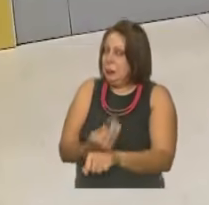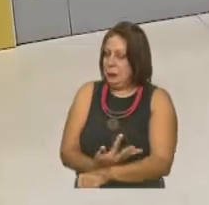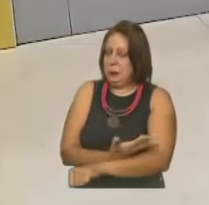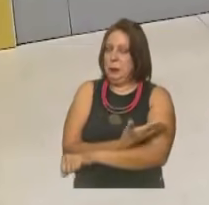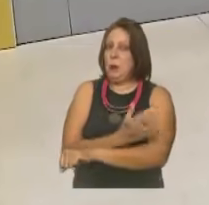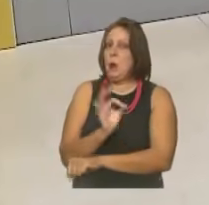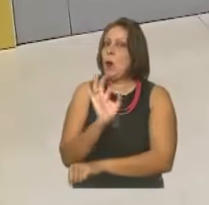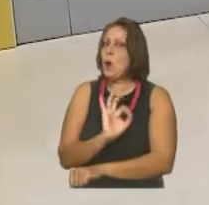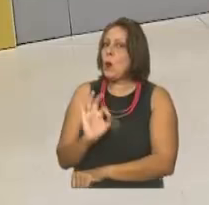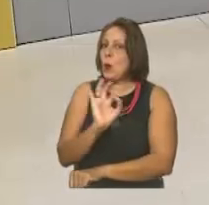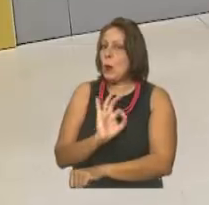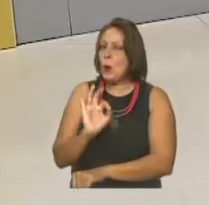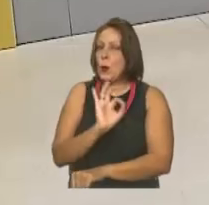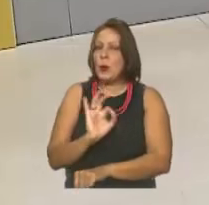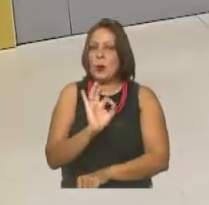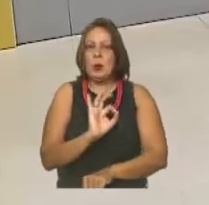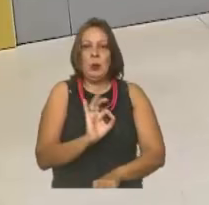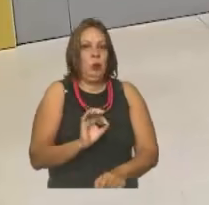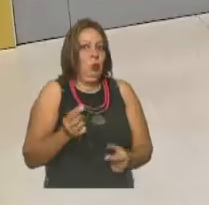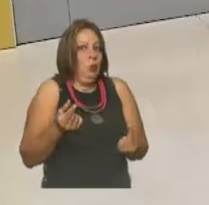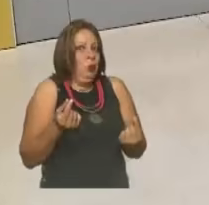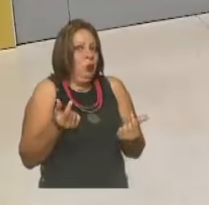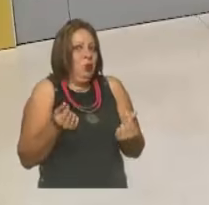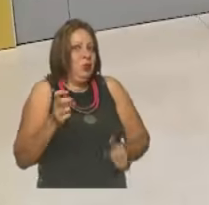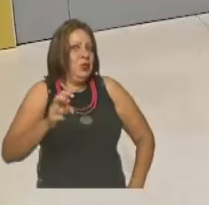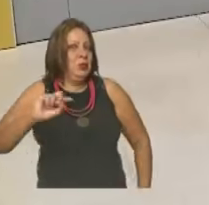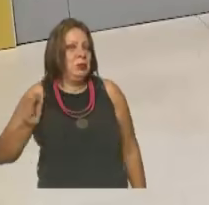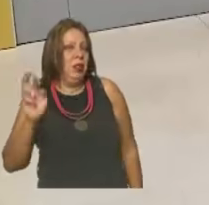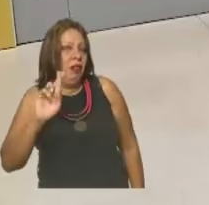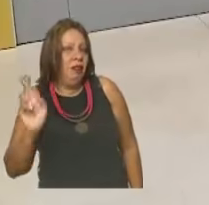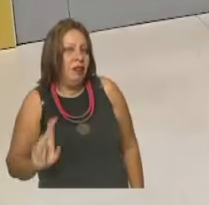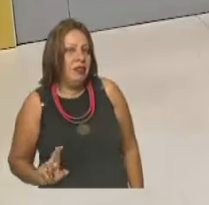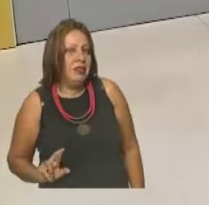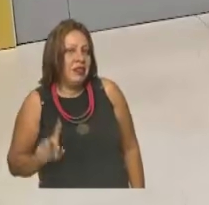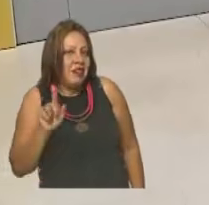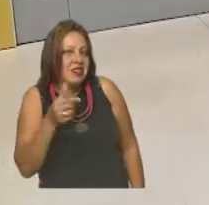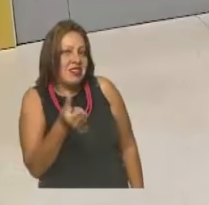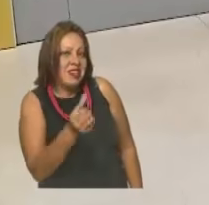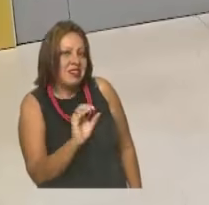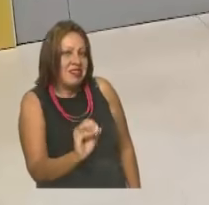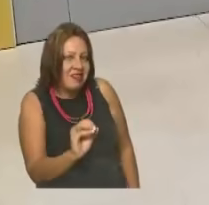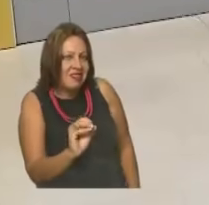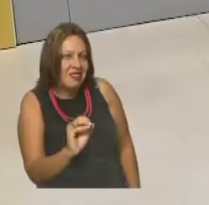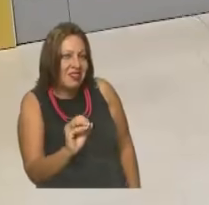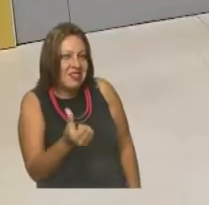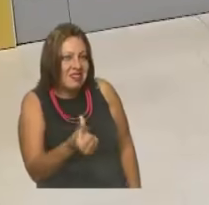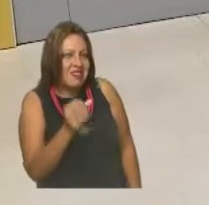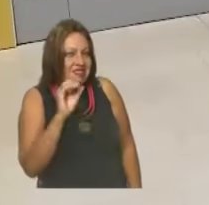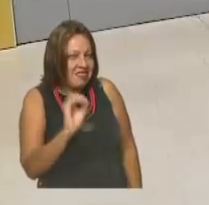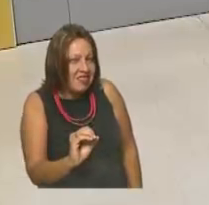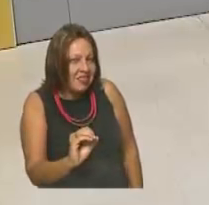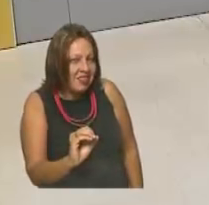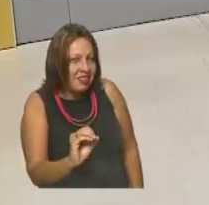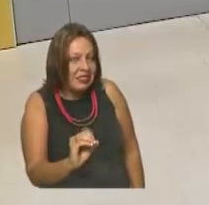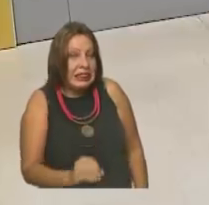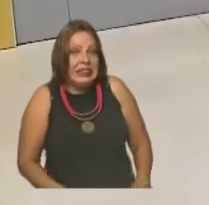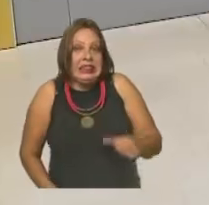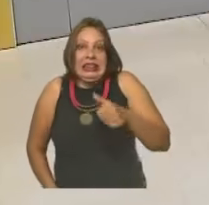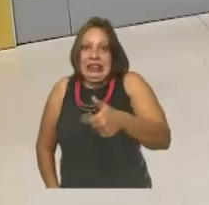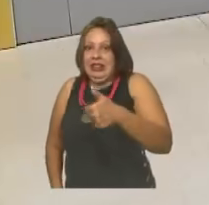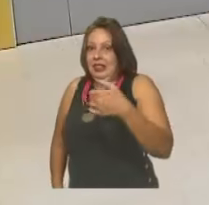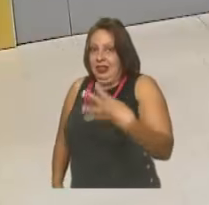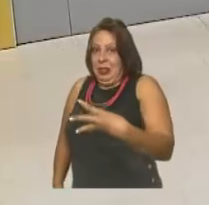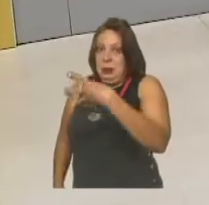nada decidido. Tá valendo 5 mil reais, 60, 60.